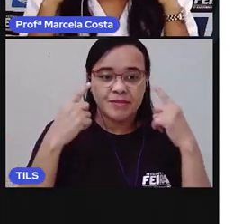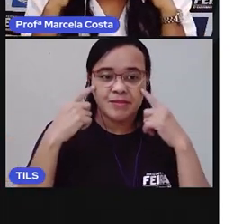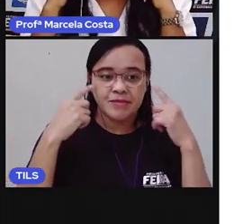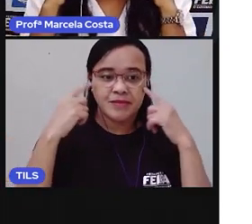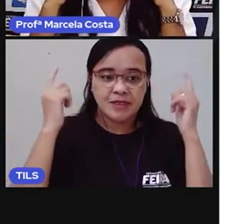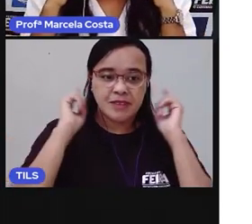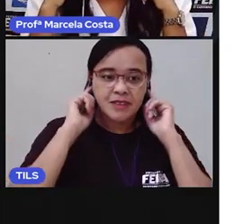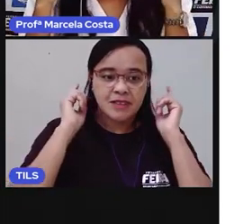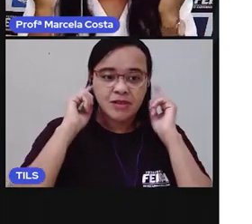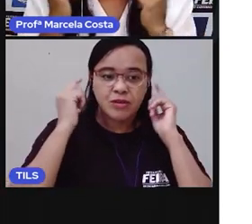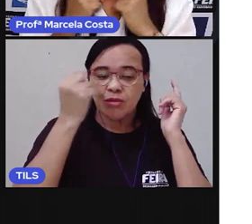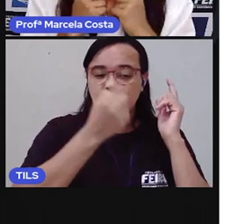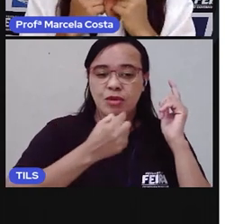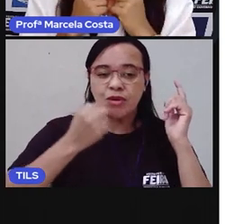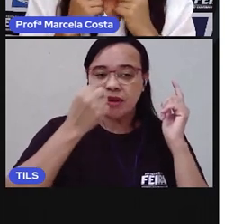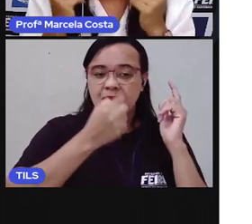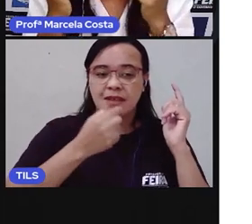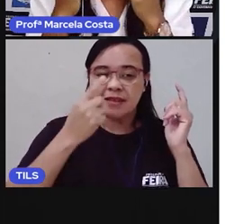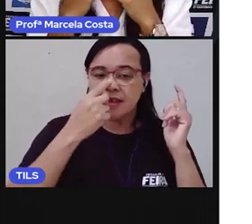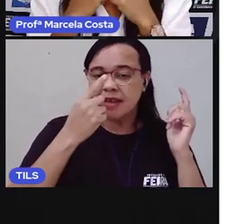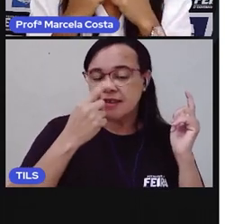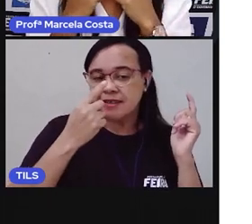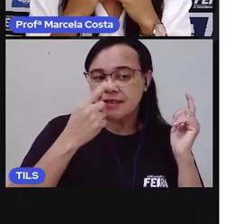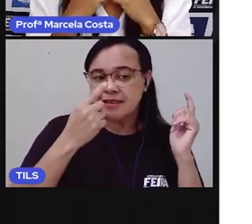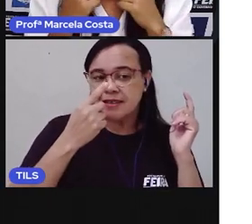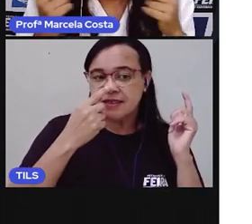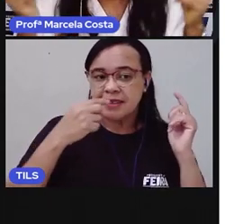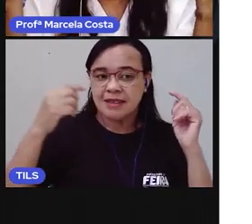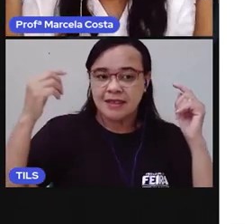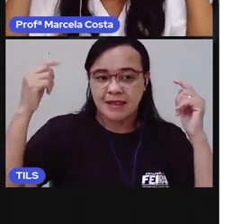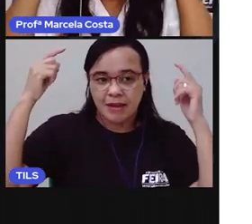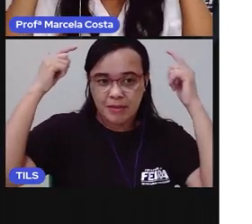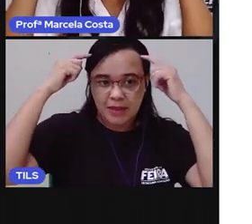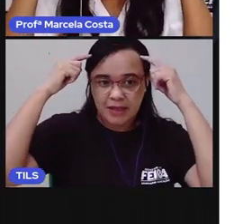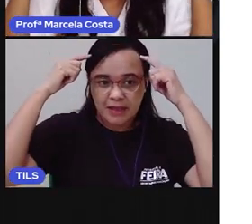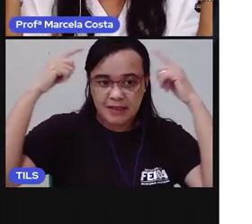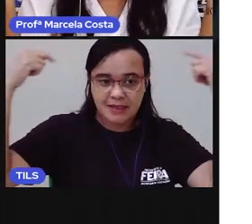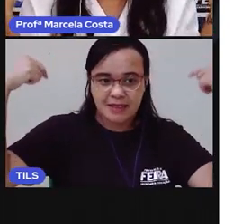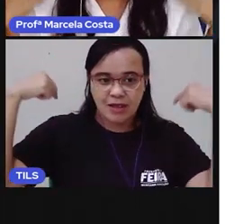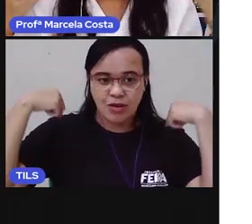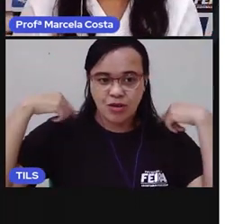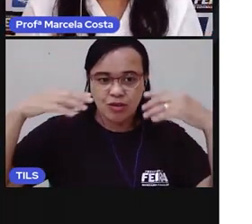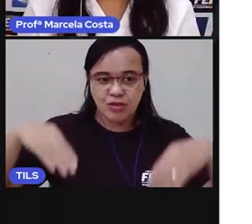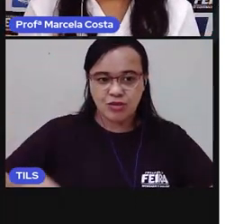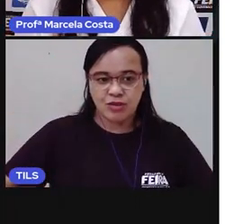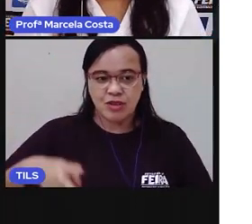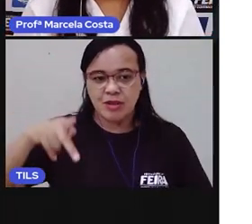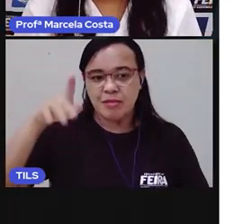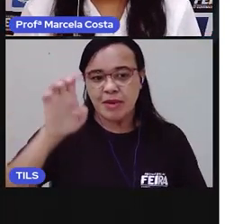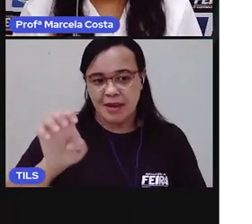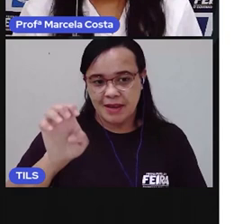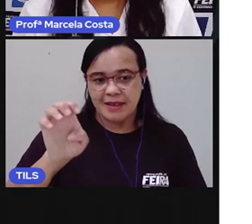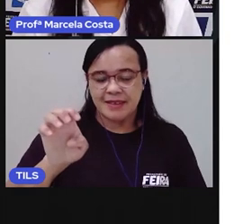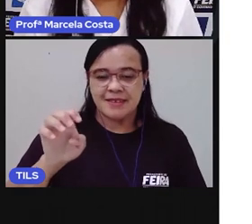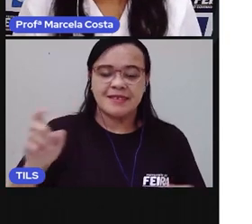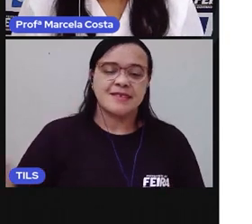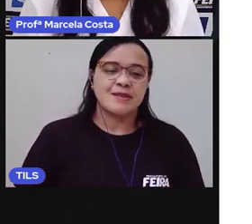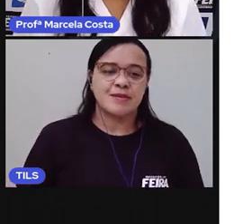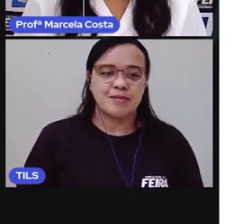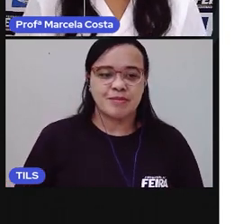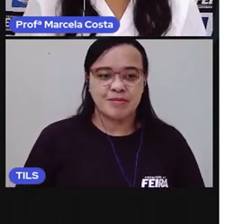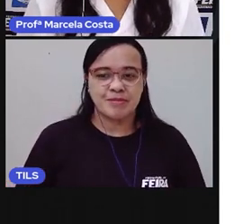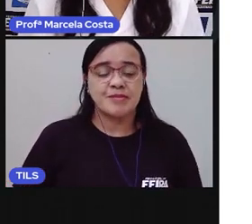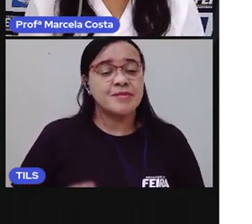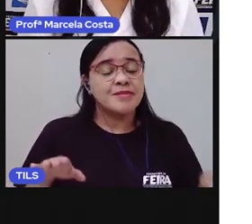ouvidos boca e nariz cabeça ombro joelho e pé